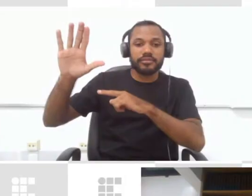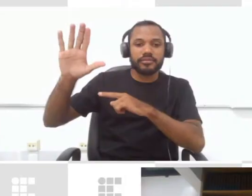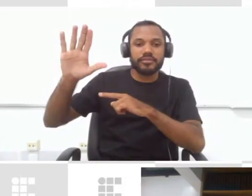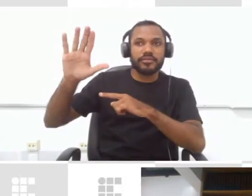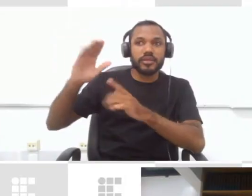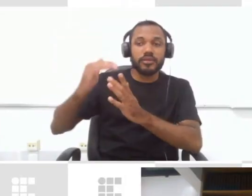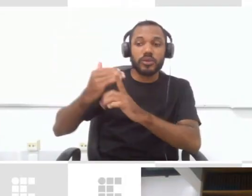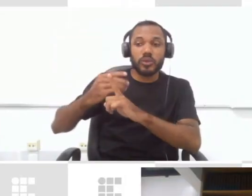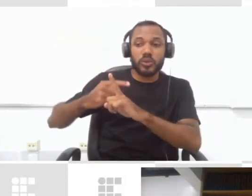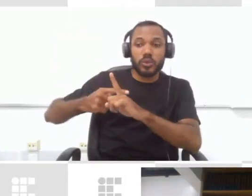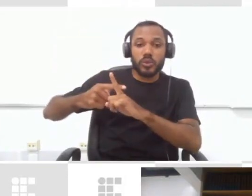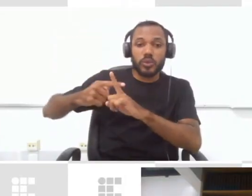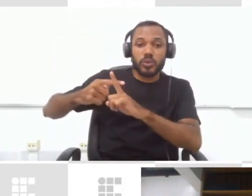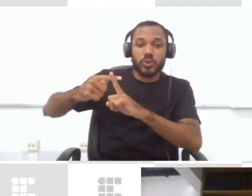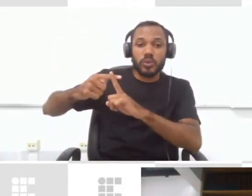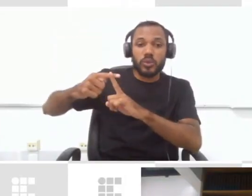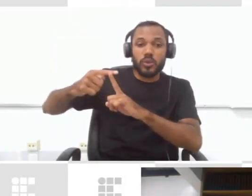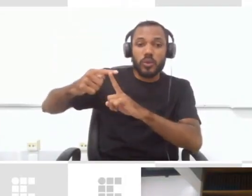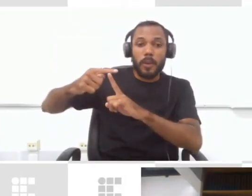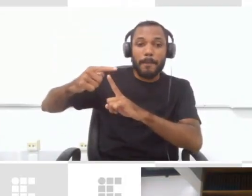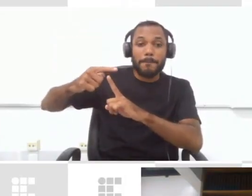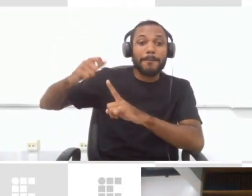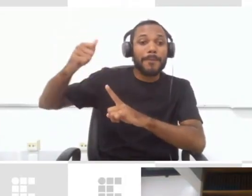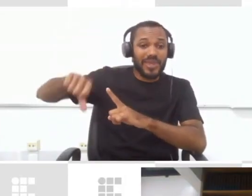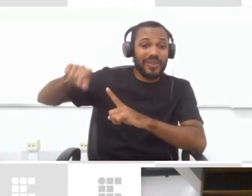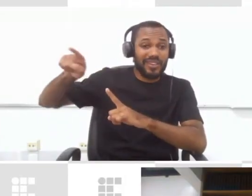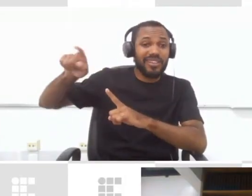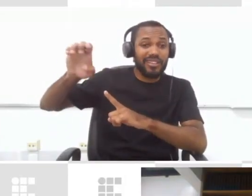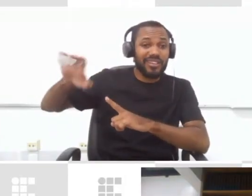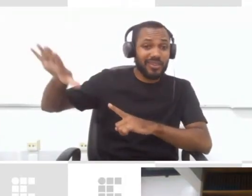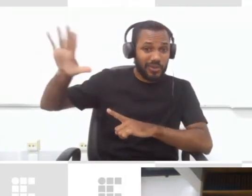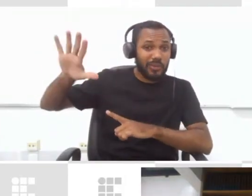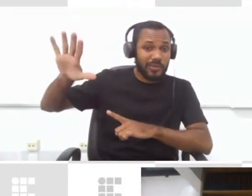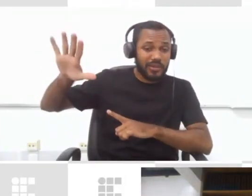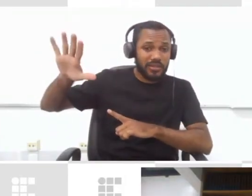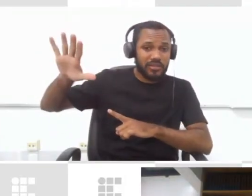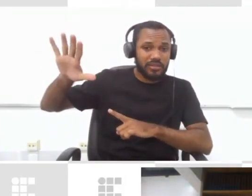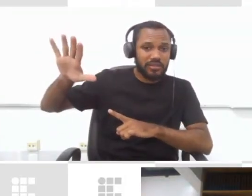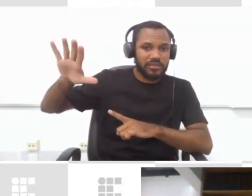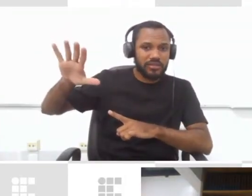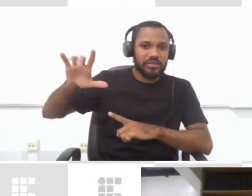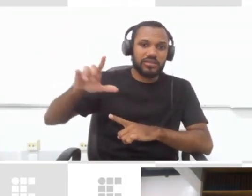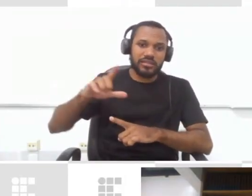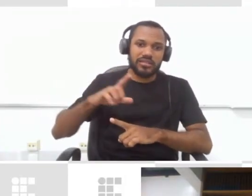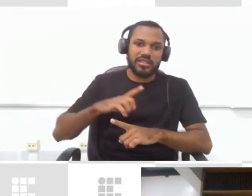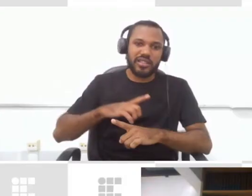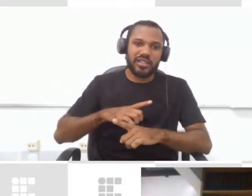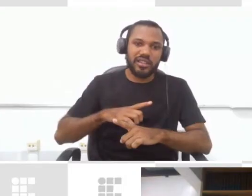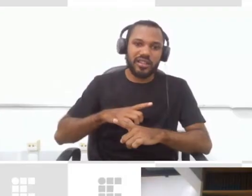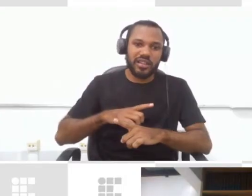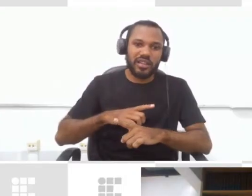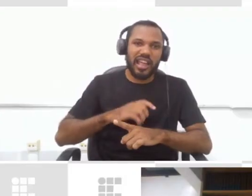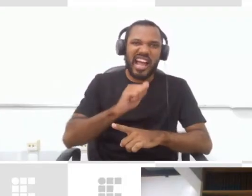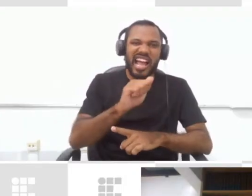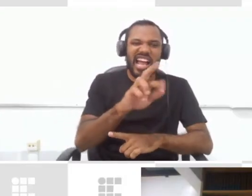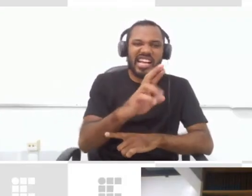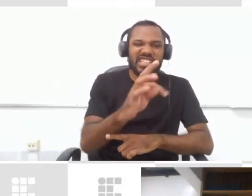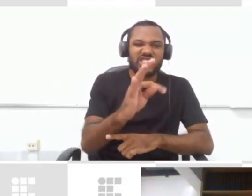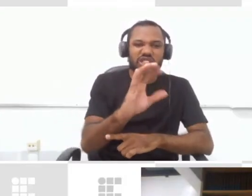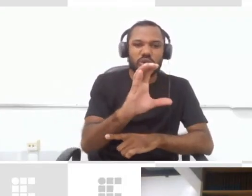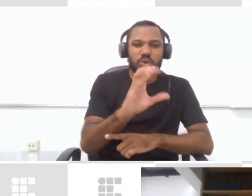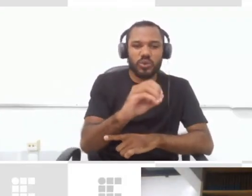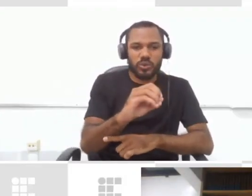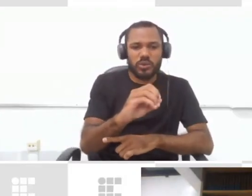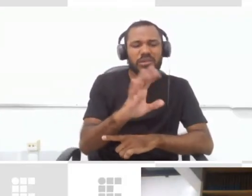rápido de todos os continentes do planeta. Né? Ela só não é tão mais rápida quanto o Ártico, mas o Ártico não é um continente, portanto, a gente não